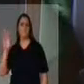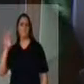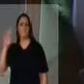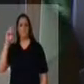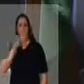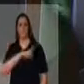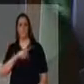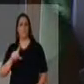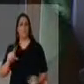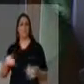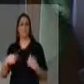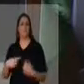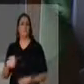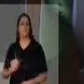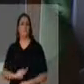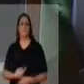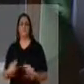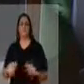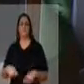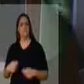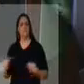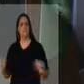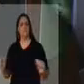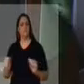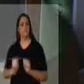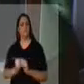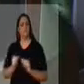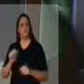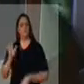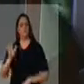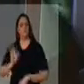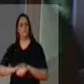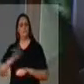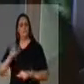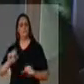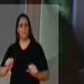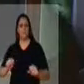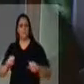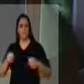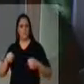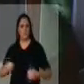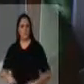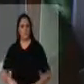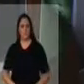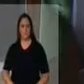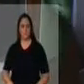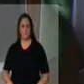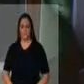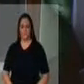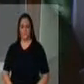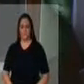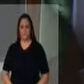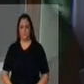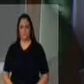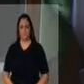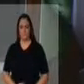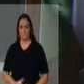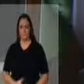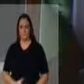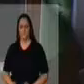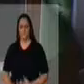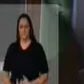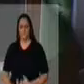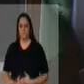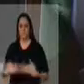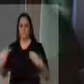buscar coletivamente fazer. Por mais esforço que o Ministério da Saúde possa fazer, do